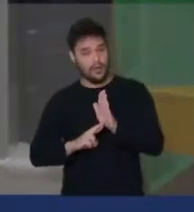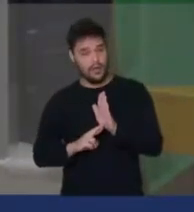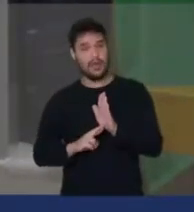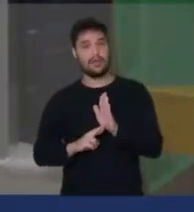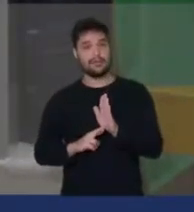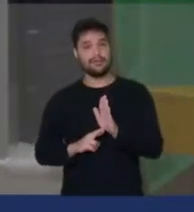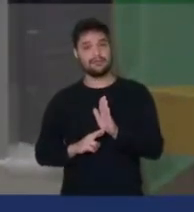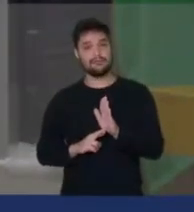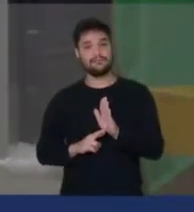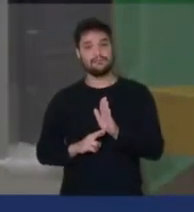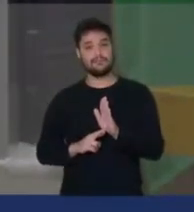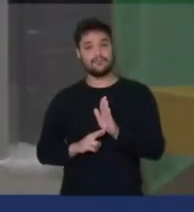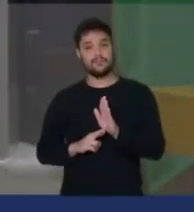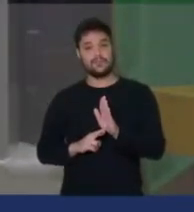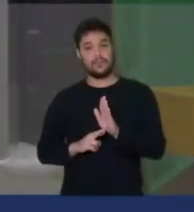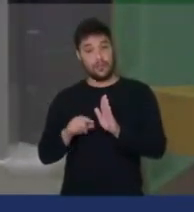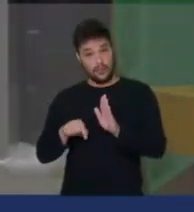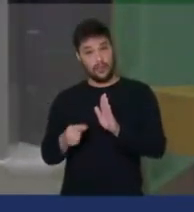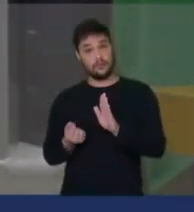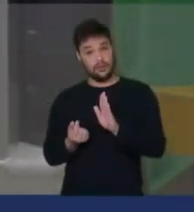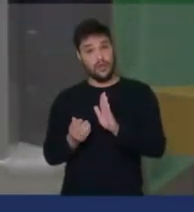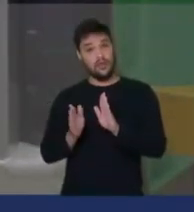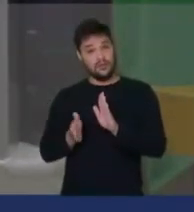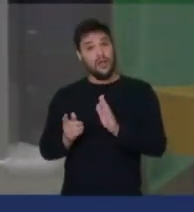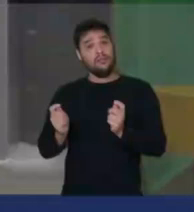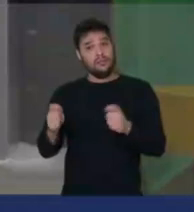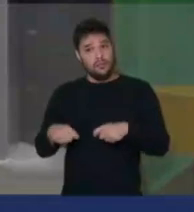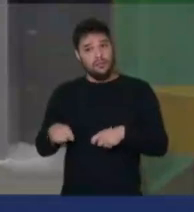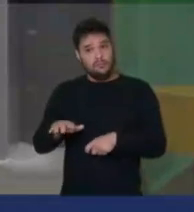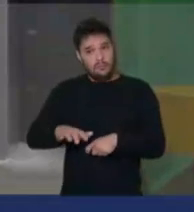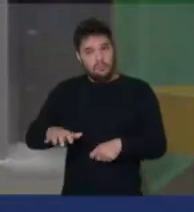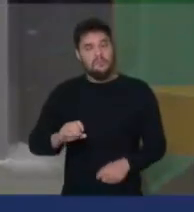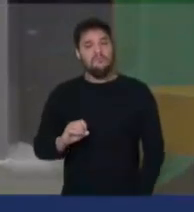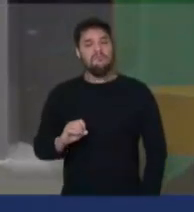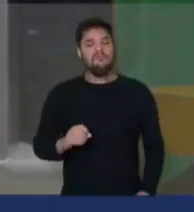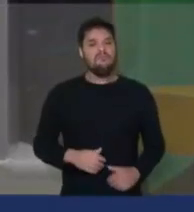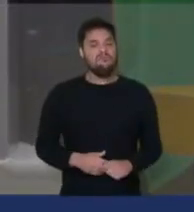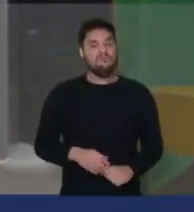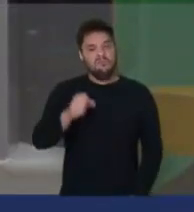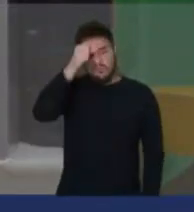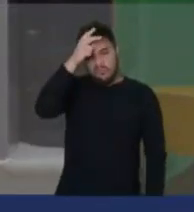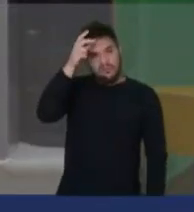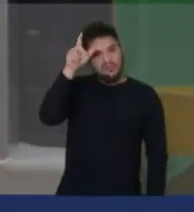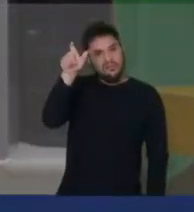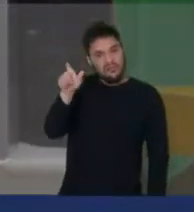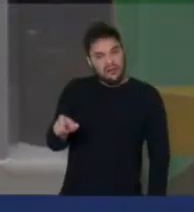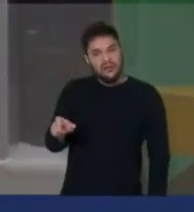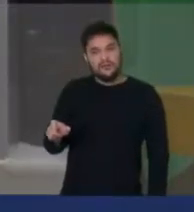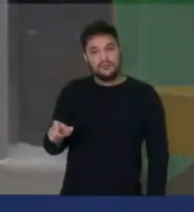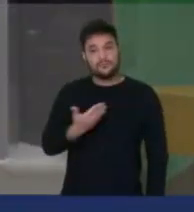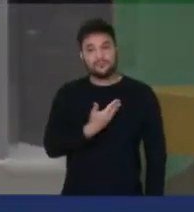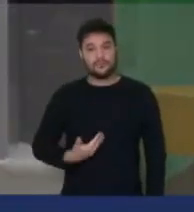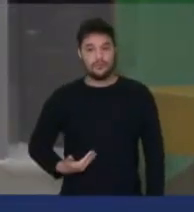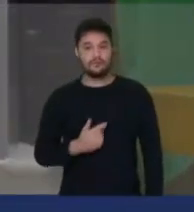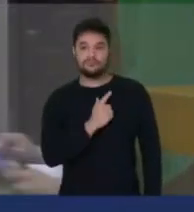seus preceitos, cujo recurso já é o suficiente na área, o prefeito, né, ou no caso o governo do estado,